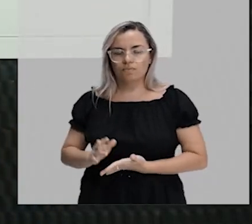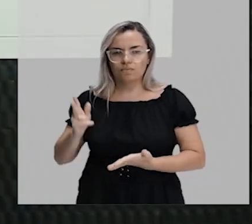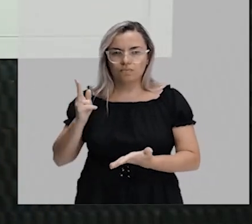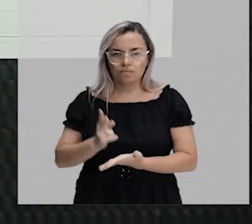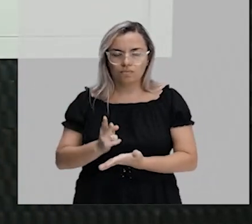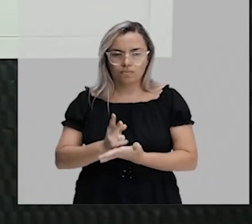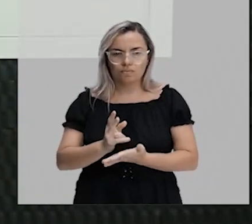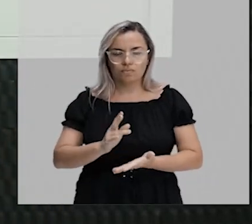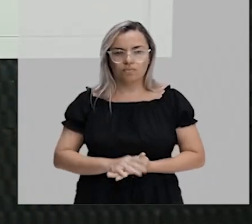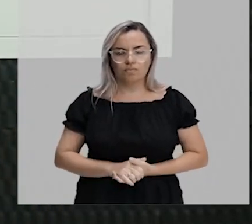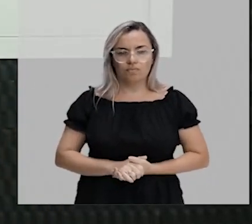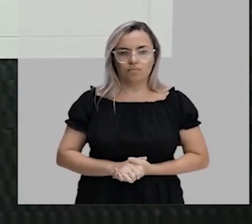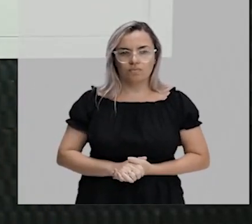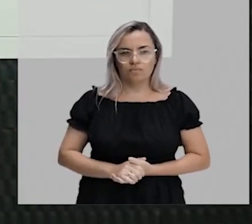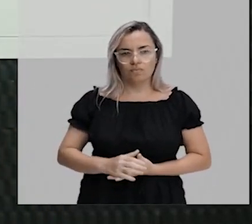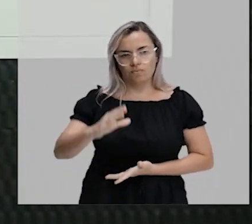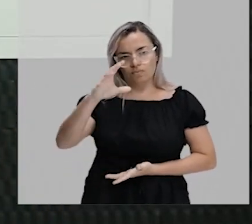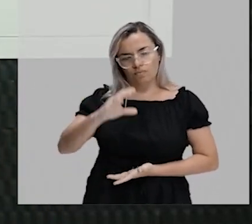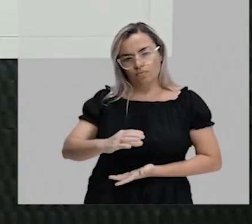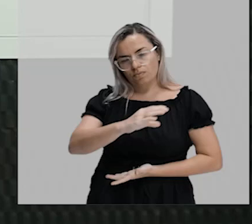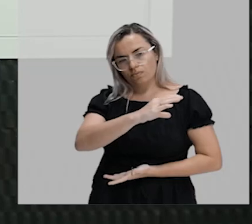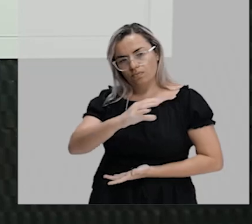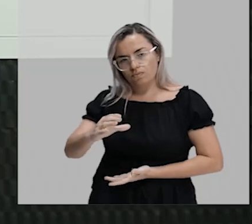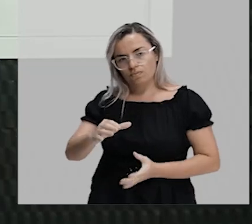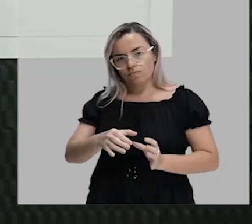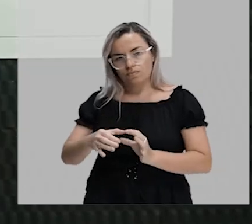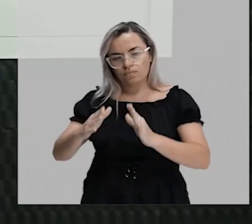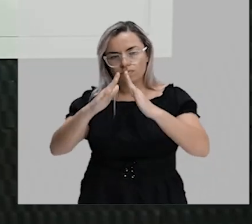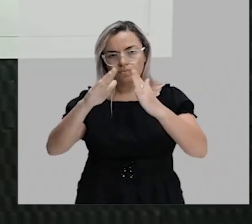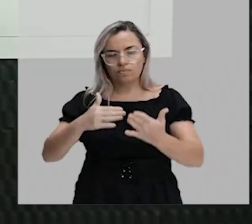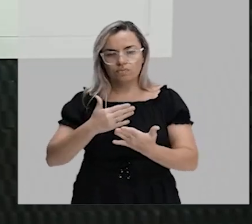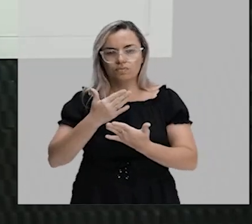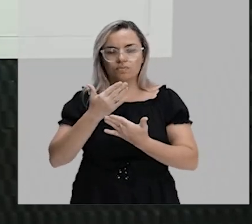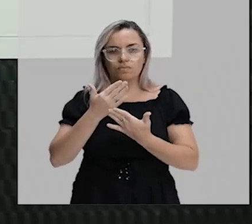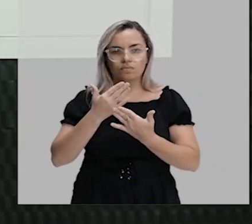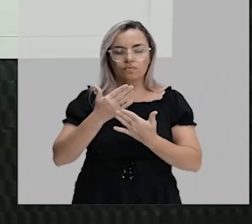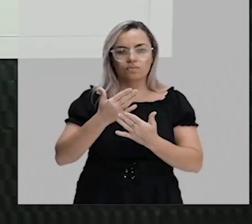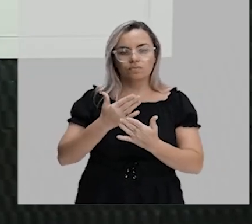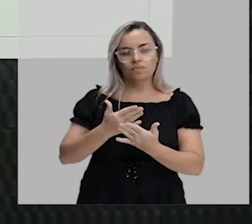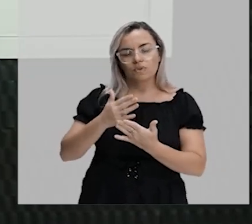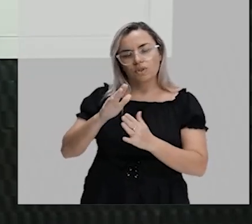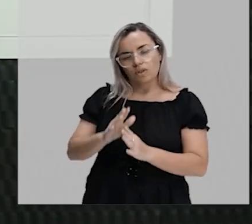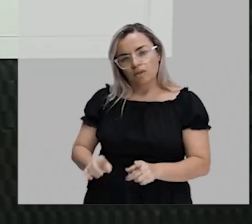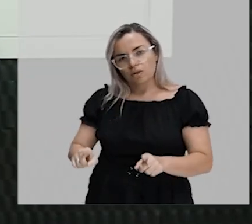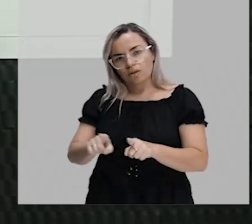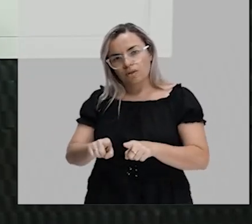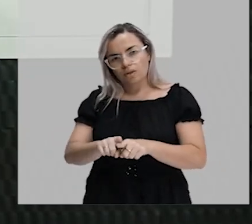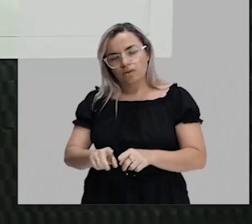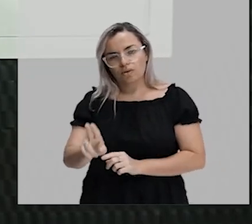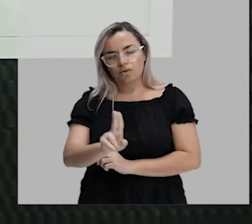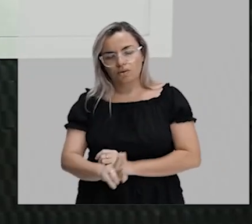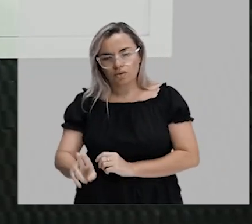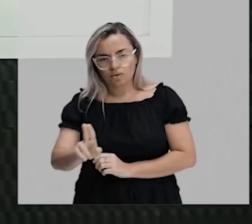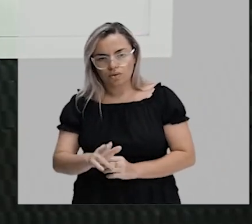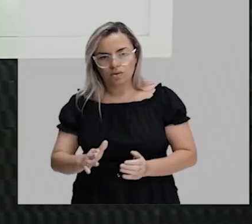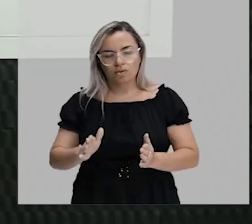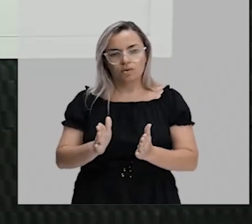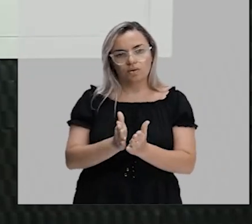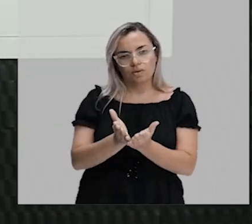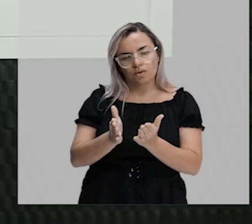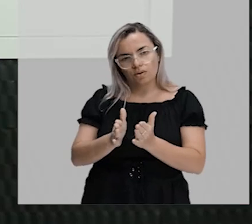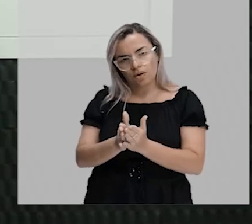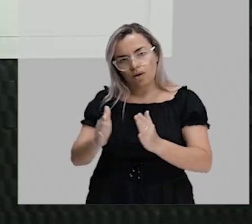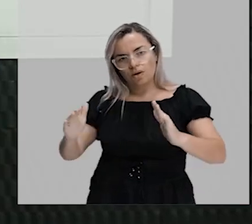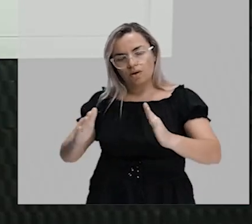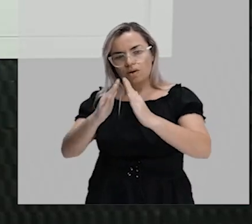será canalizada para o cristianismo. Então você tem ali, por exemplo, a Bíblia como livro que guiaria a igreja. É muito